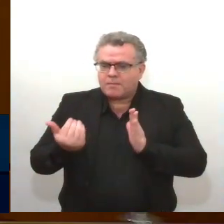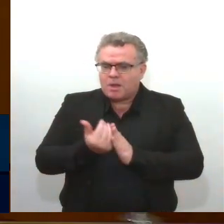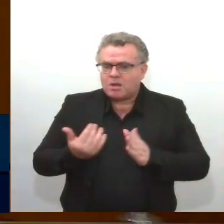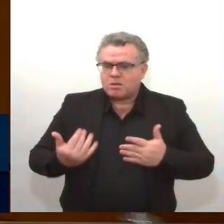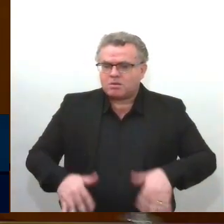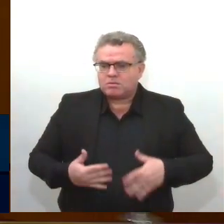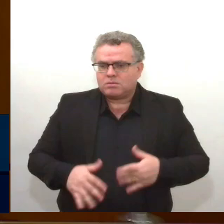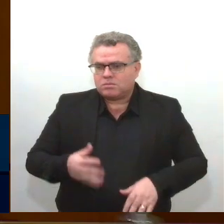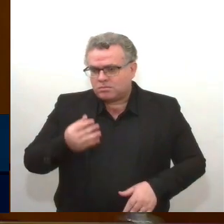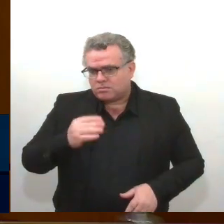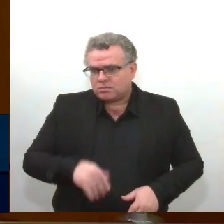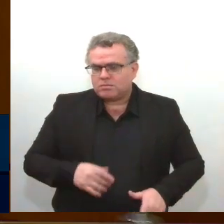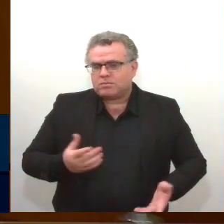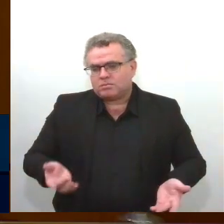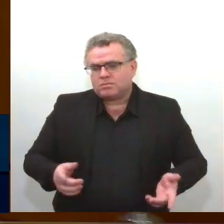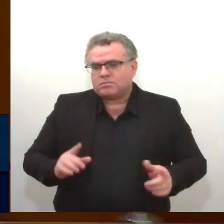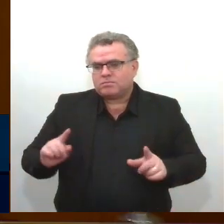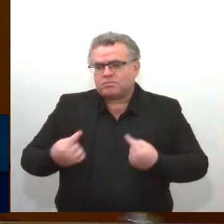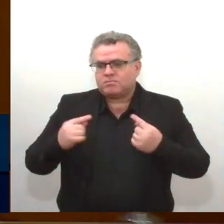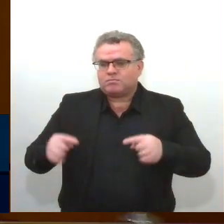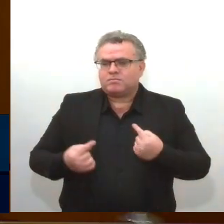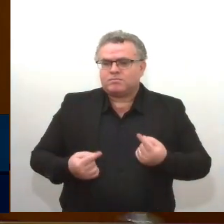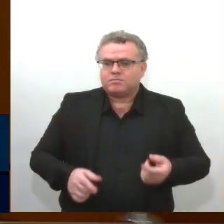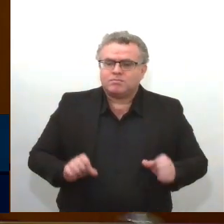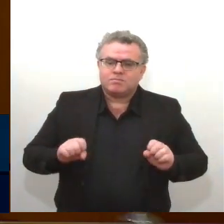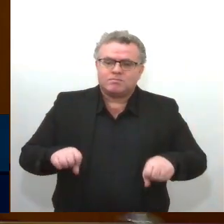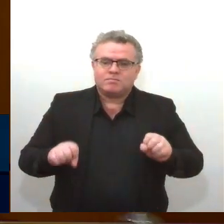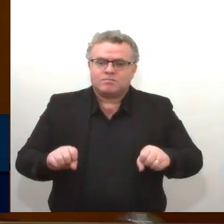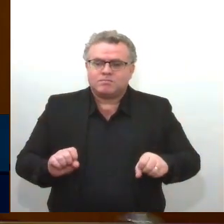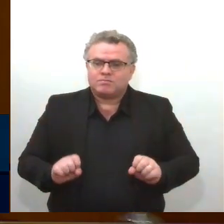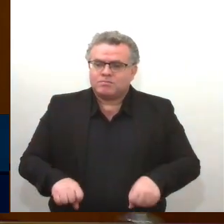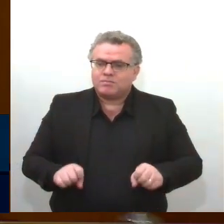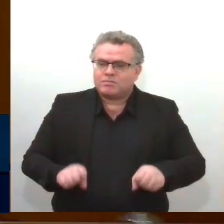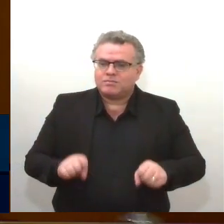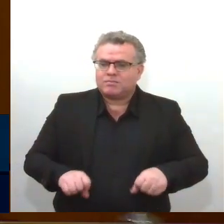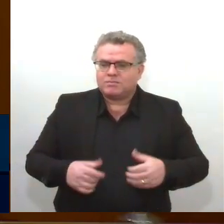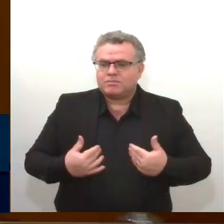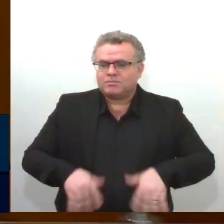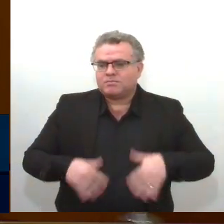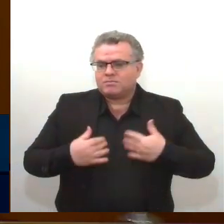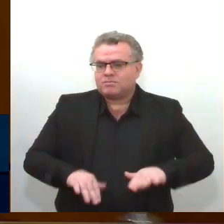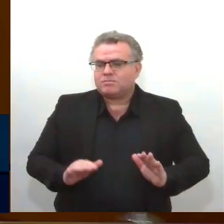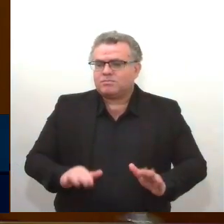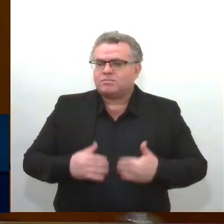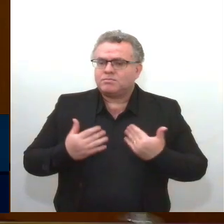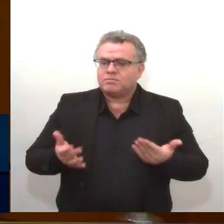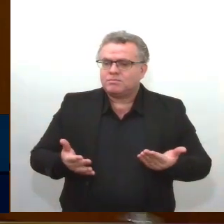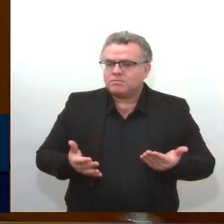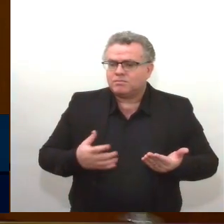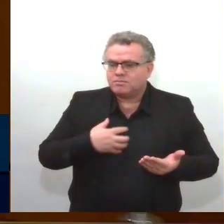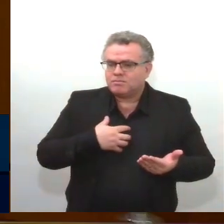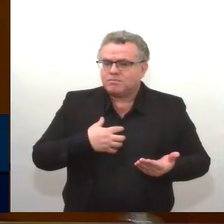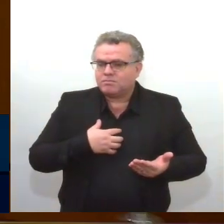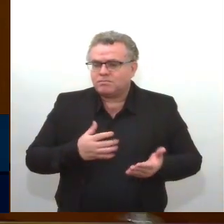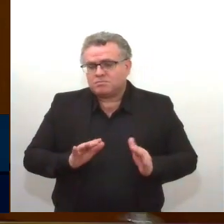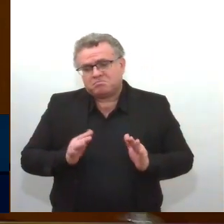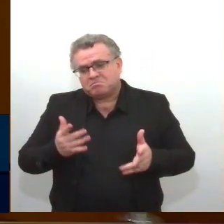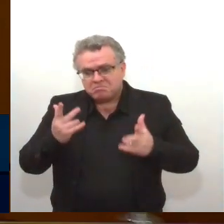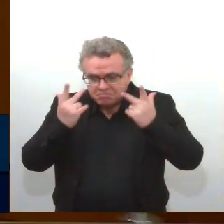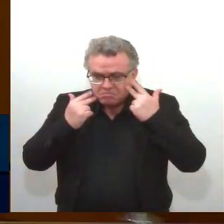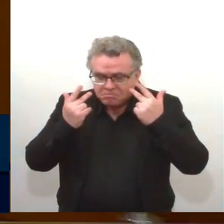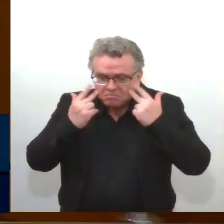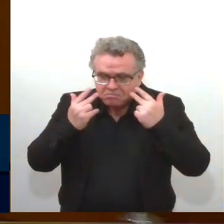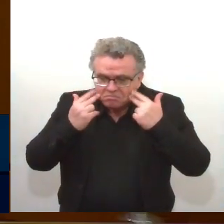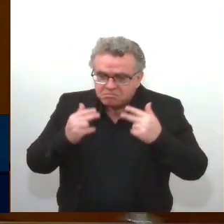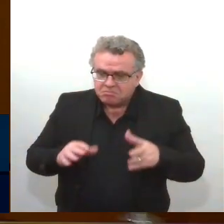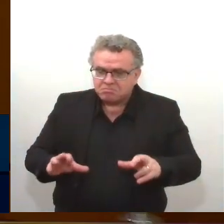passa com uma moto dá uma acelerada mas faz parte do processo né Enquanto houver o respeito que é isso que a gente sempre pregou aqui